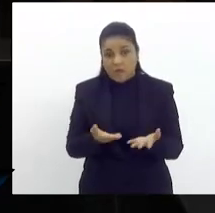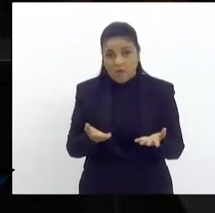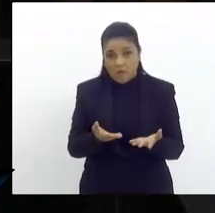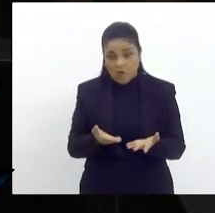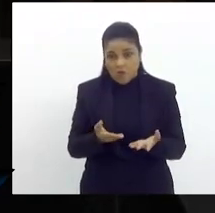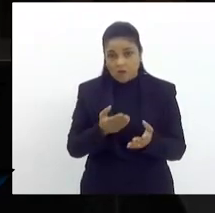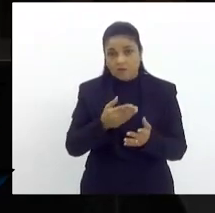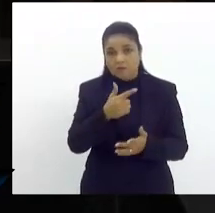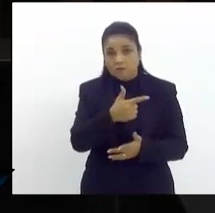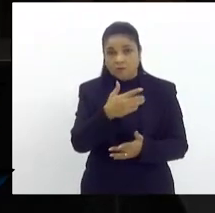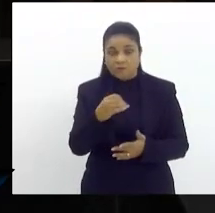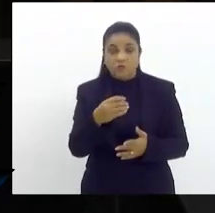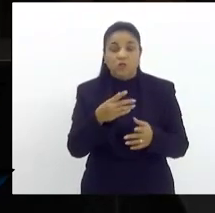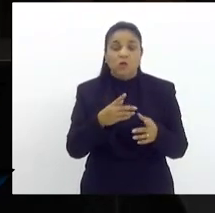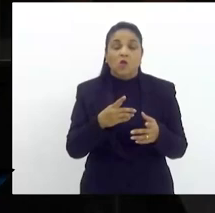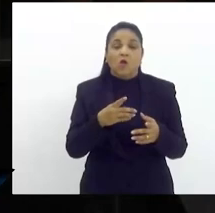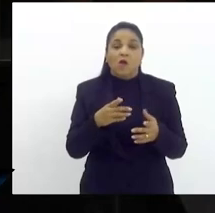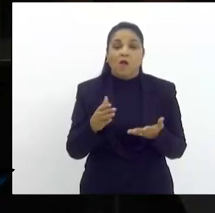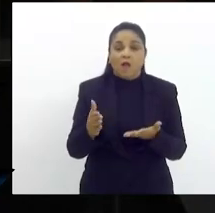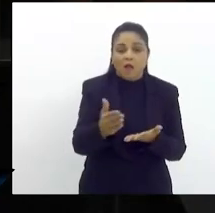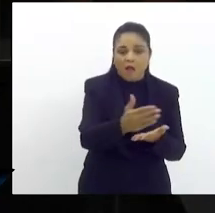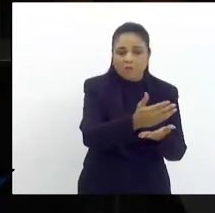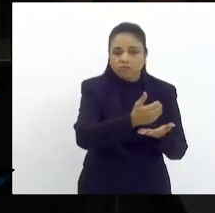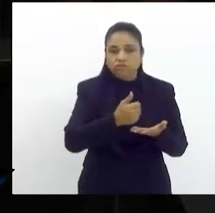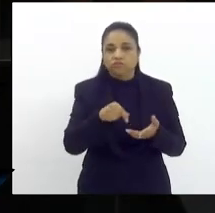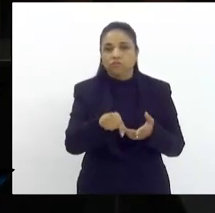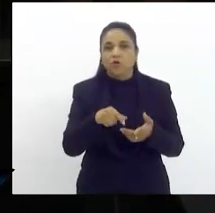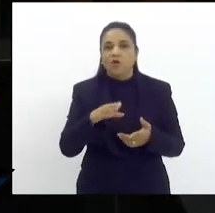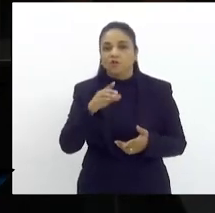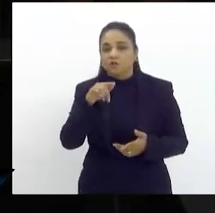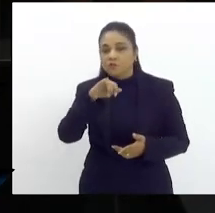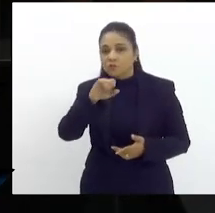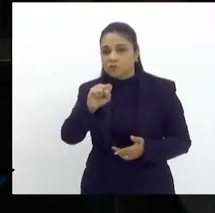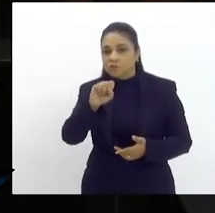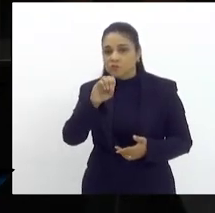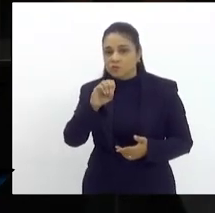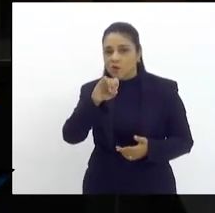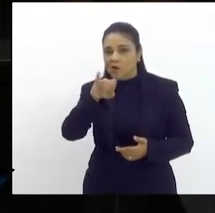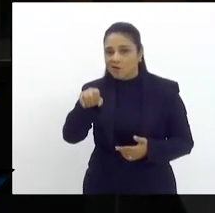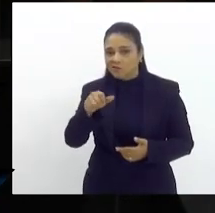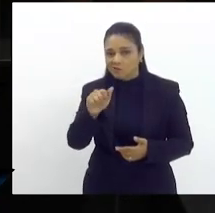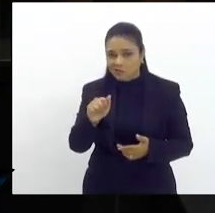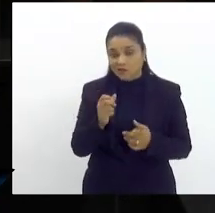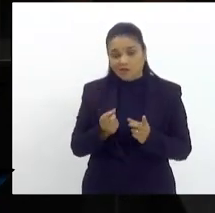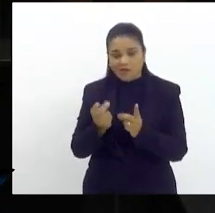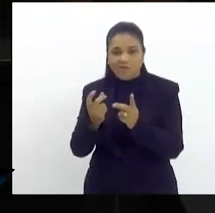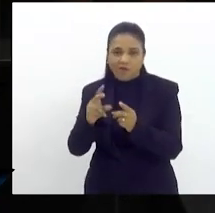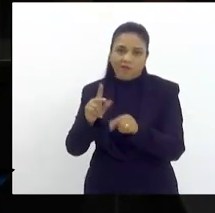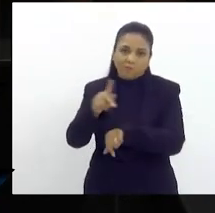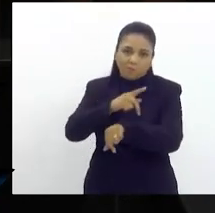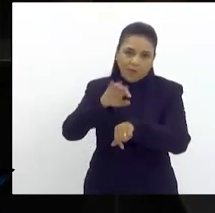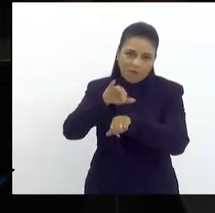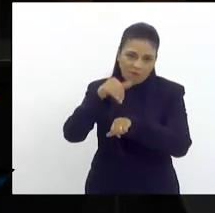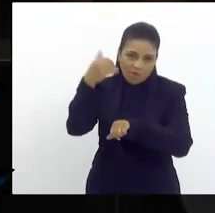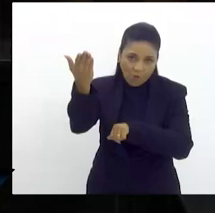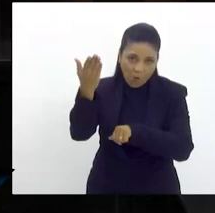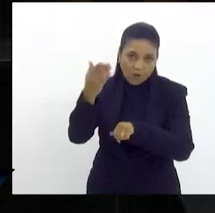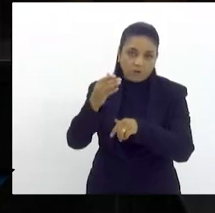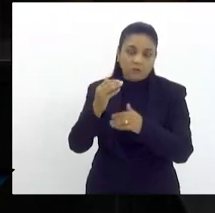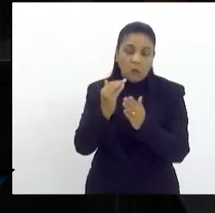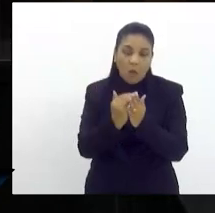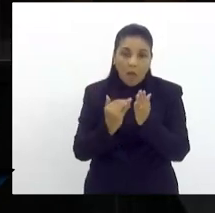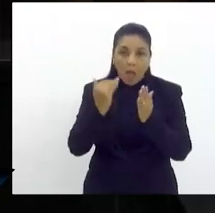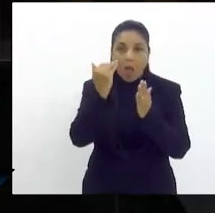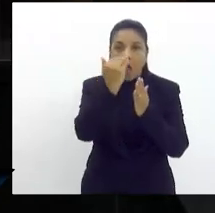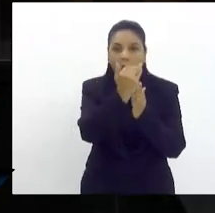da soja e a venda no mercado externo este crescimento não